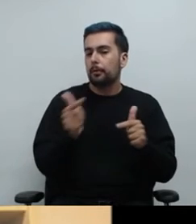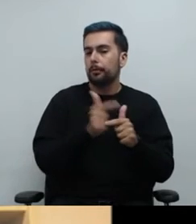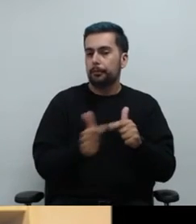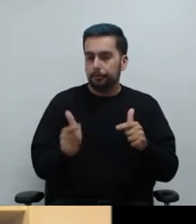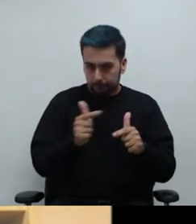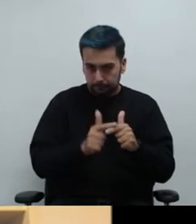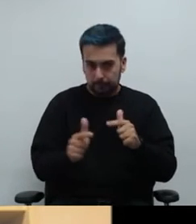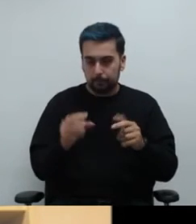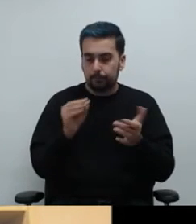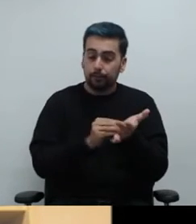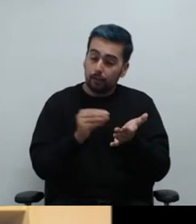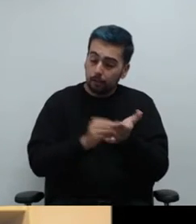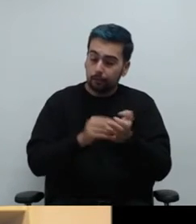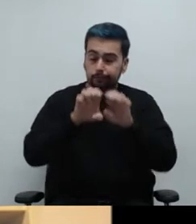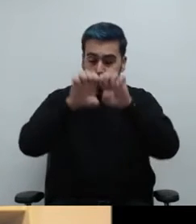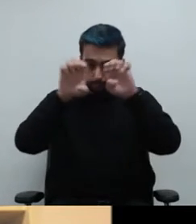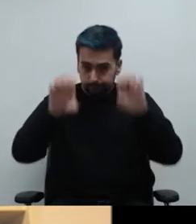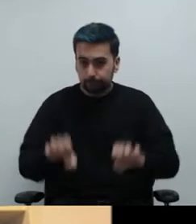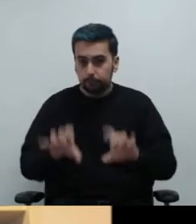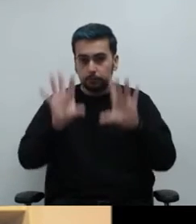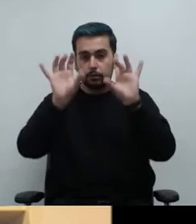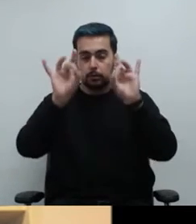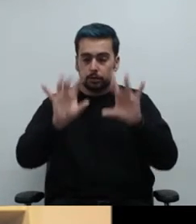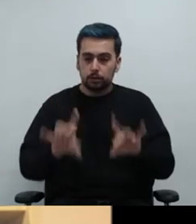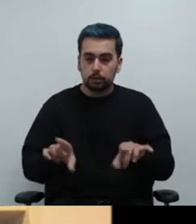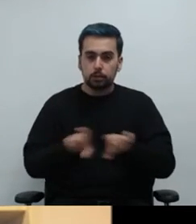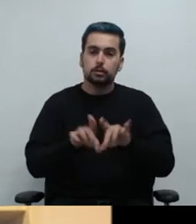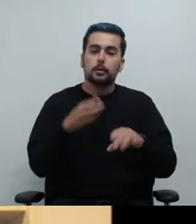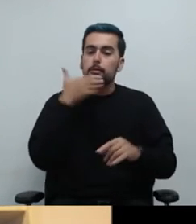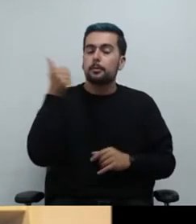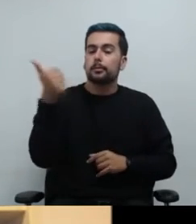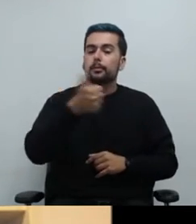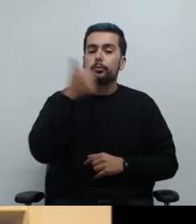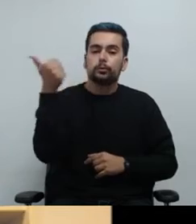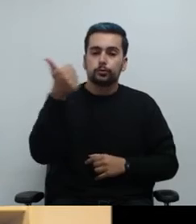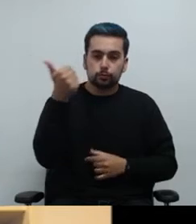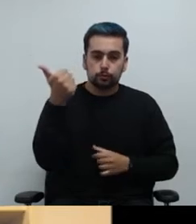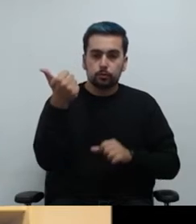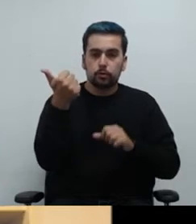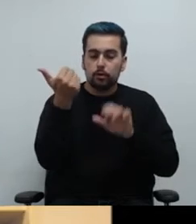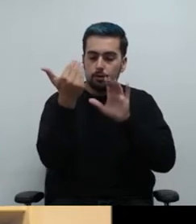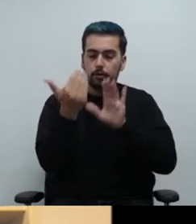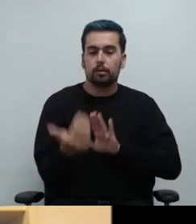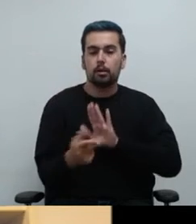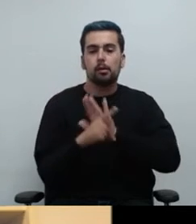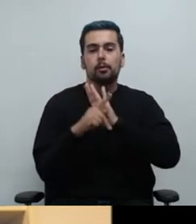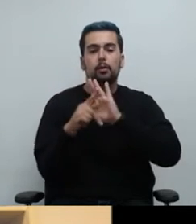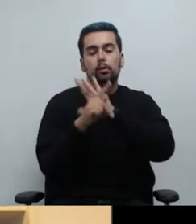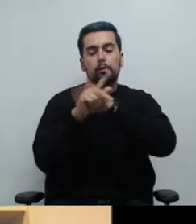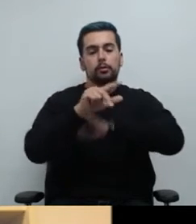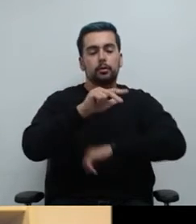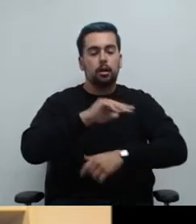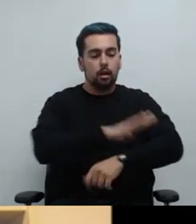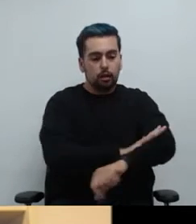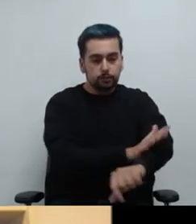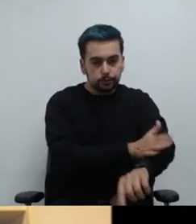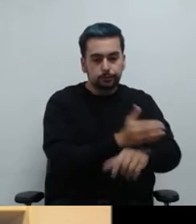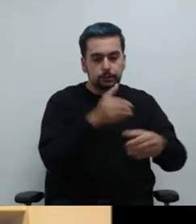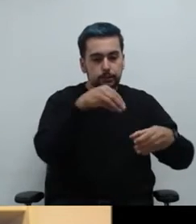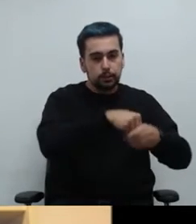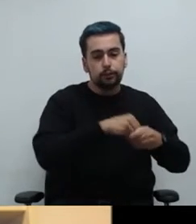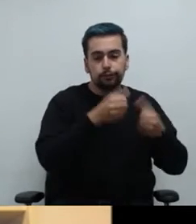de uma estrutura específica e de aperfeiçoamento do enfrentamento ao racismo dentro e fora